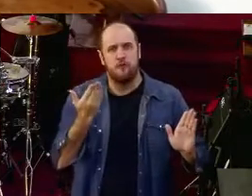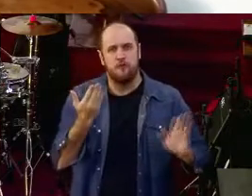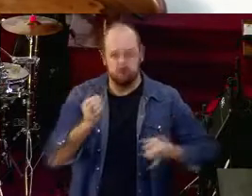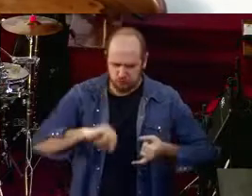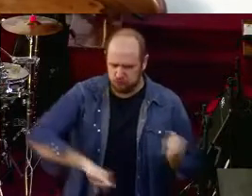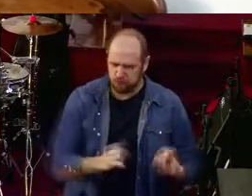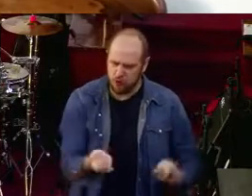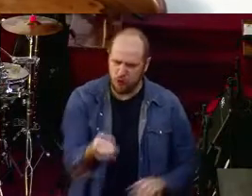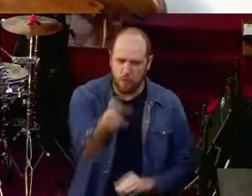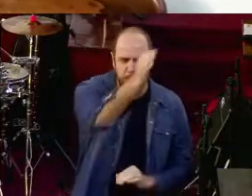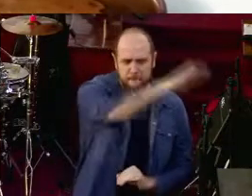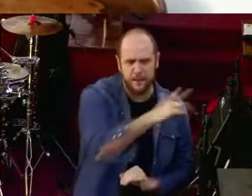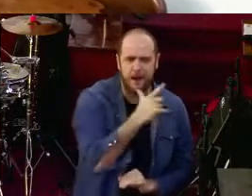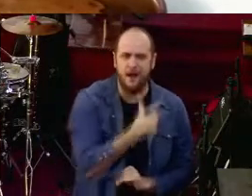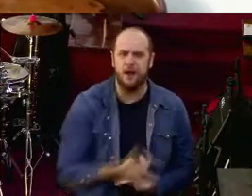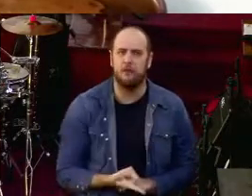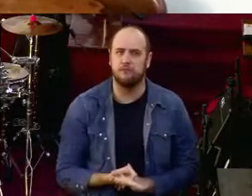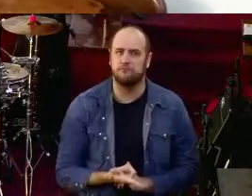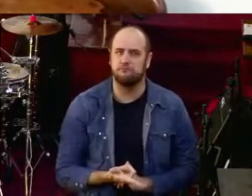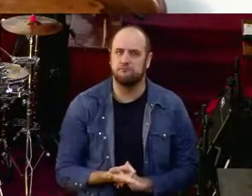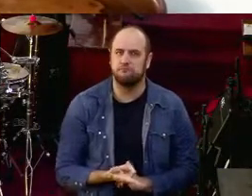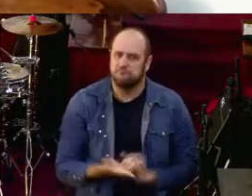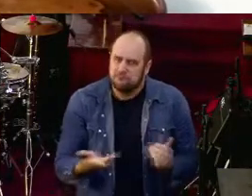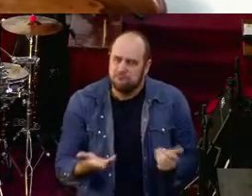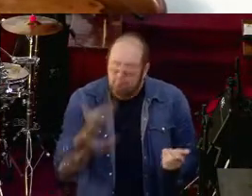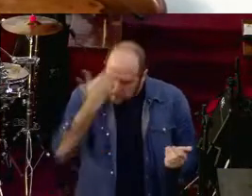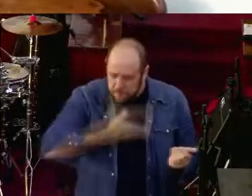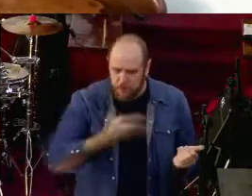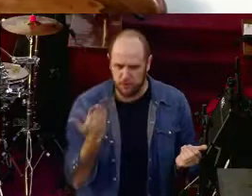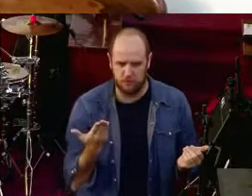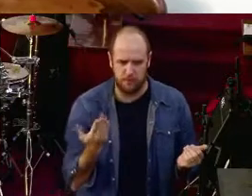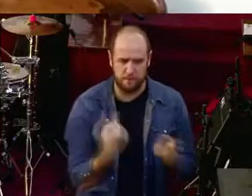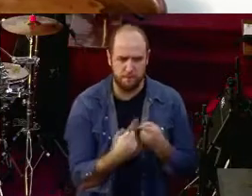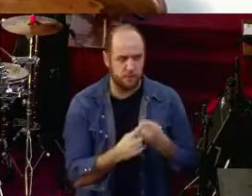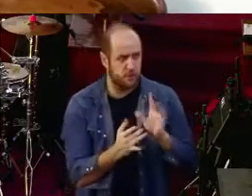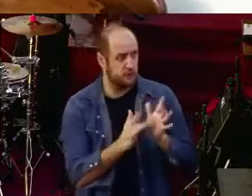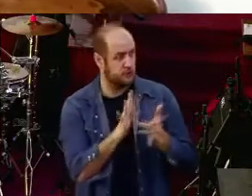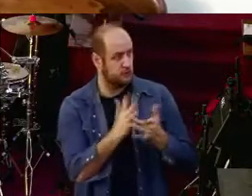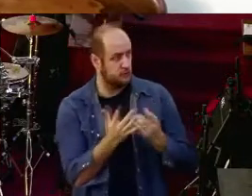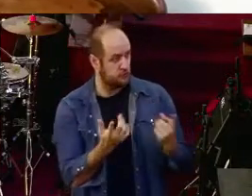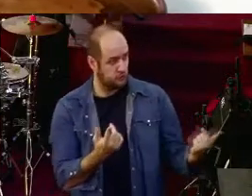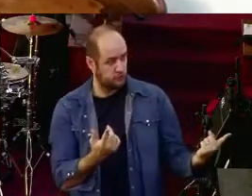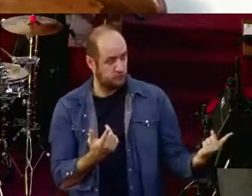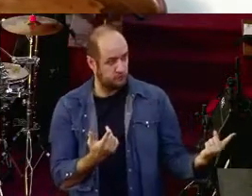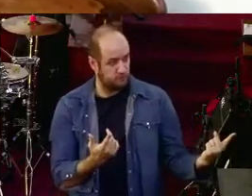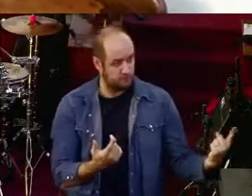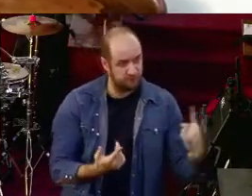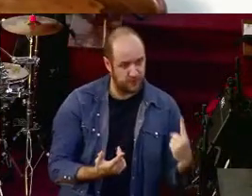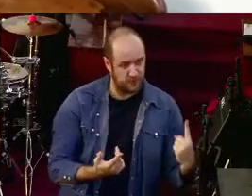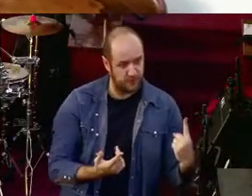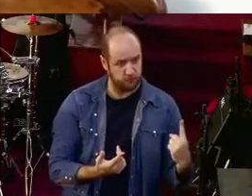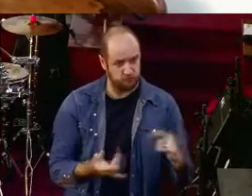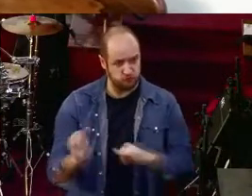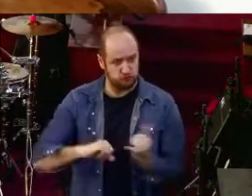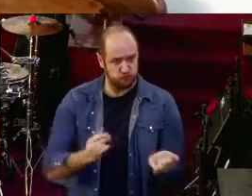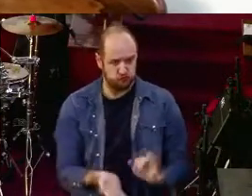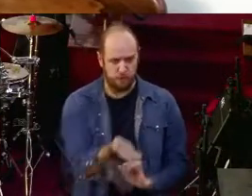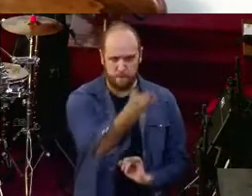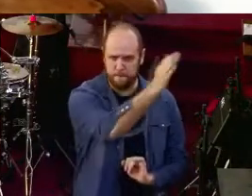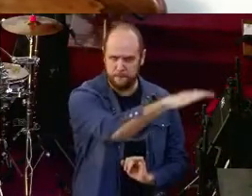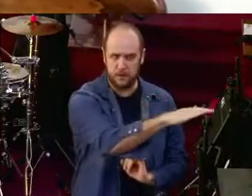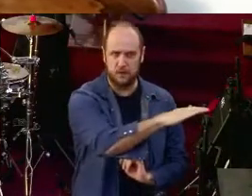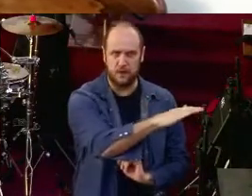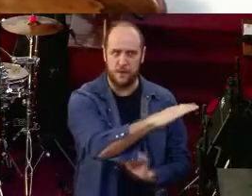sinal? Por que Jesus foi ser batizado por João, sendo ele um judeu? Nenhum